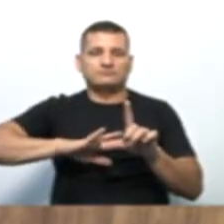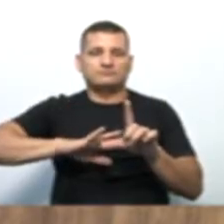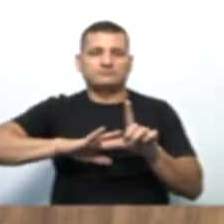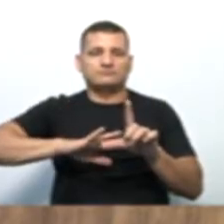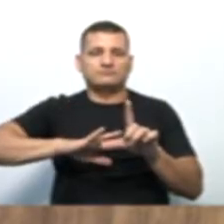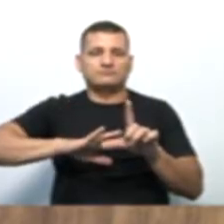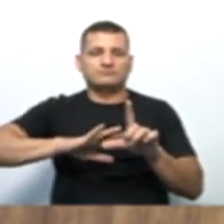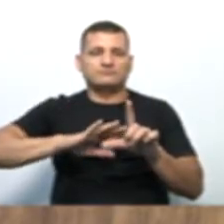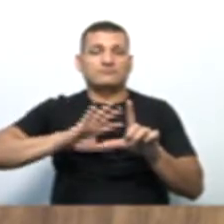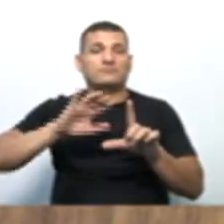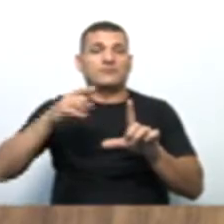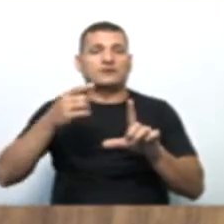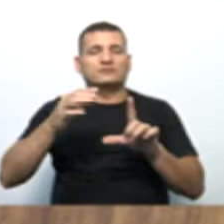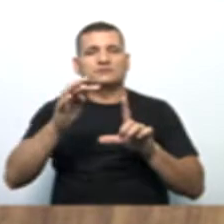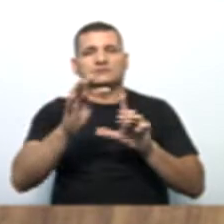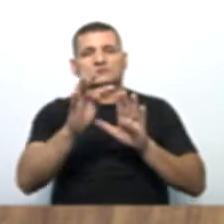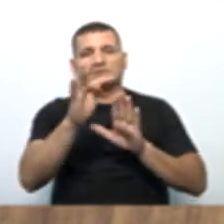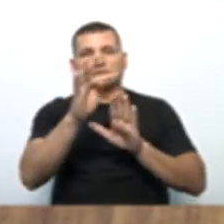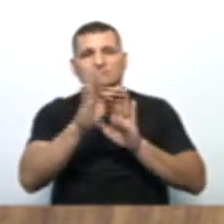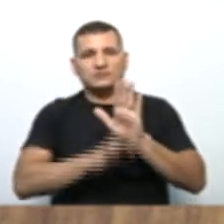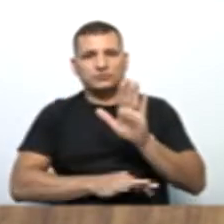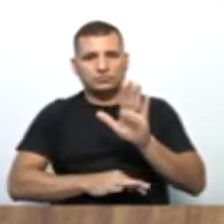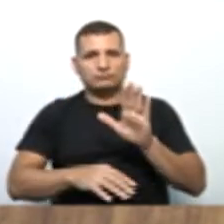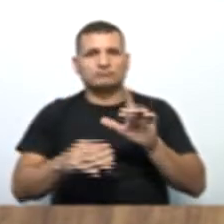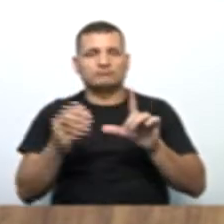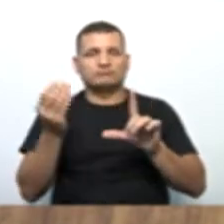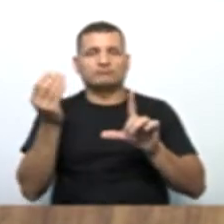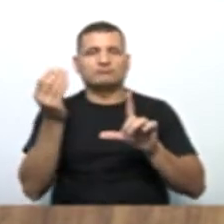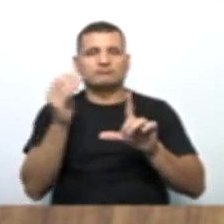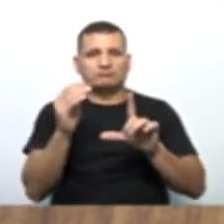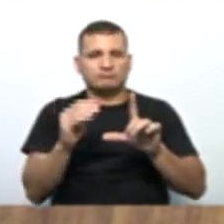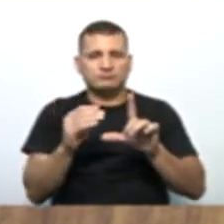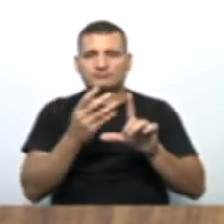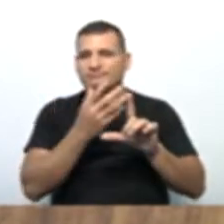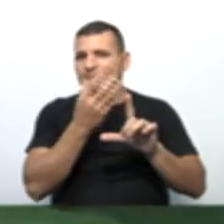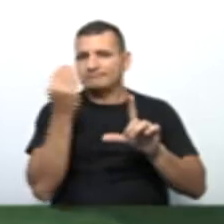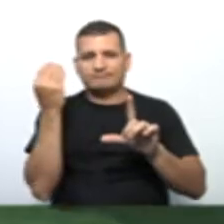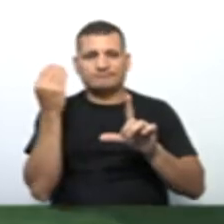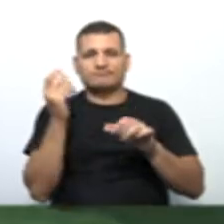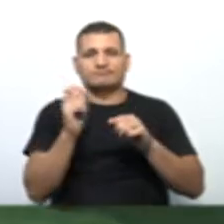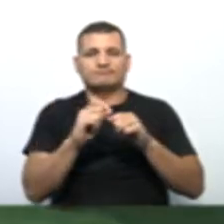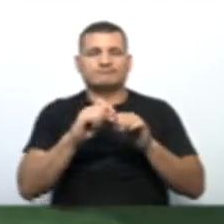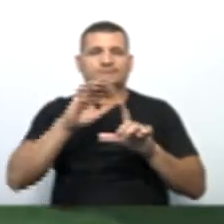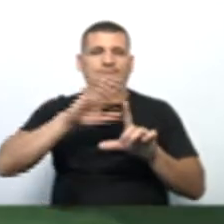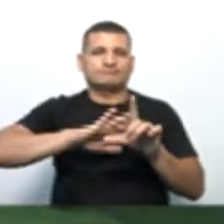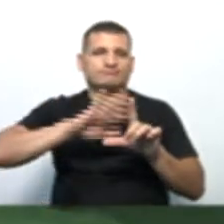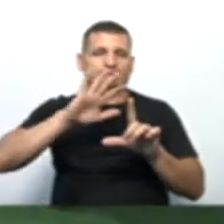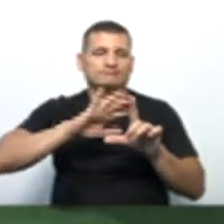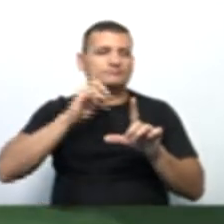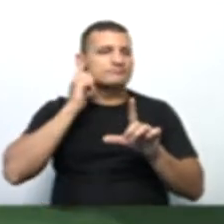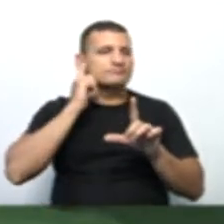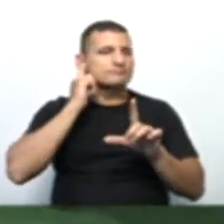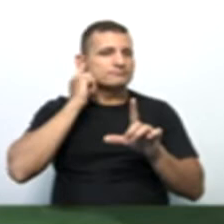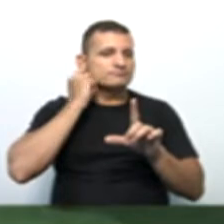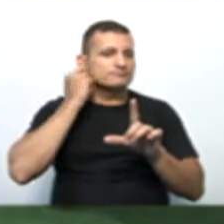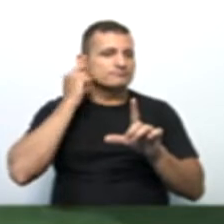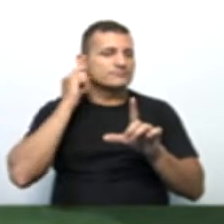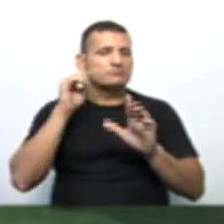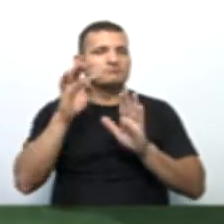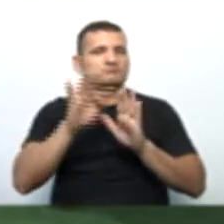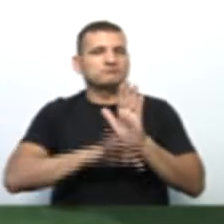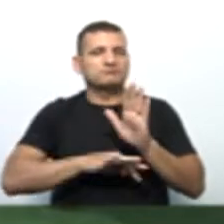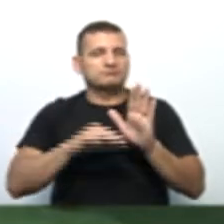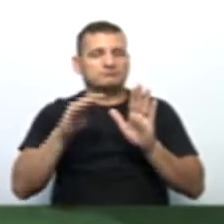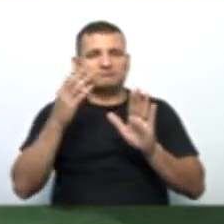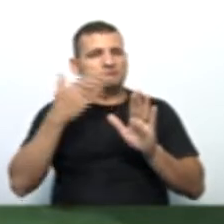colocar o texto ele esquece de fazer o contraste aí o problema textos homem no meio da figura dele ele não consegue nada